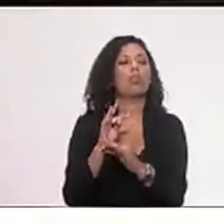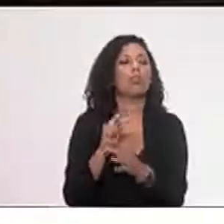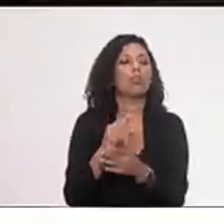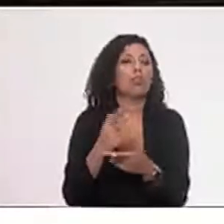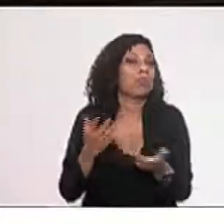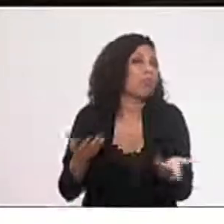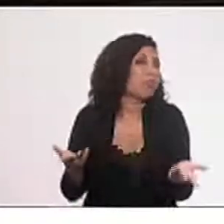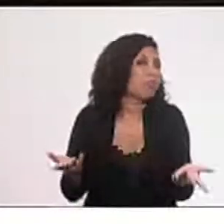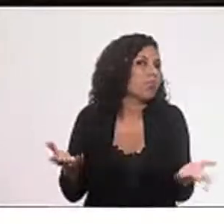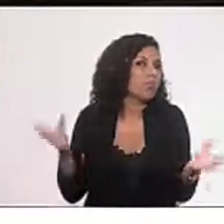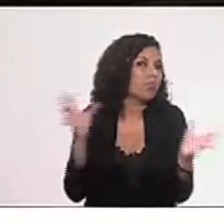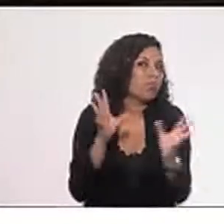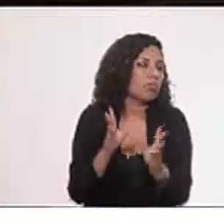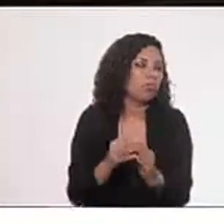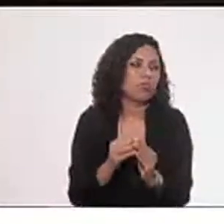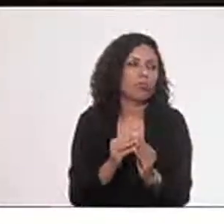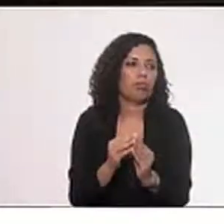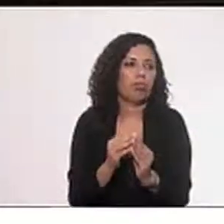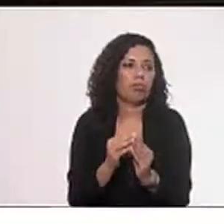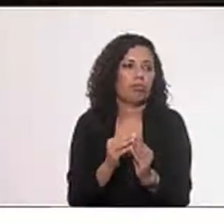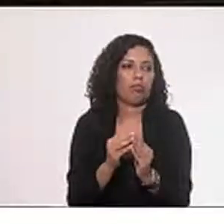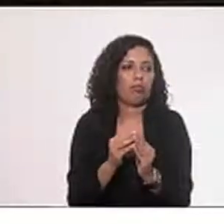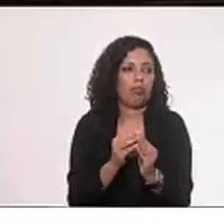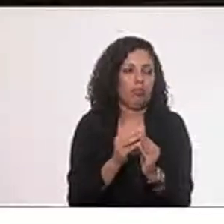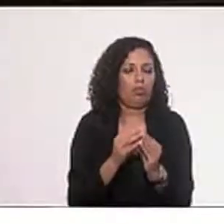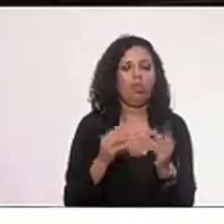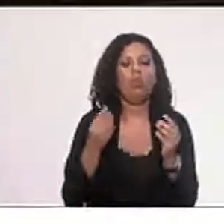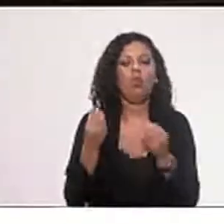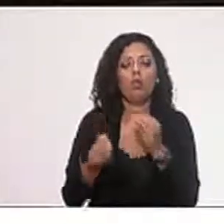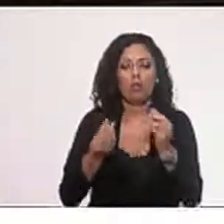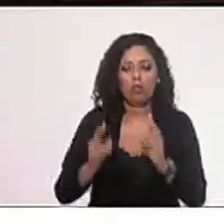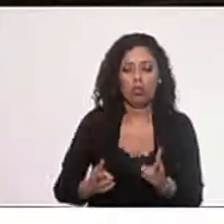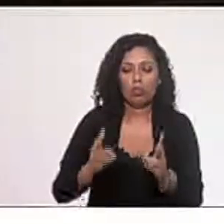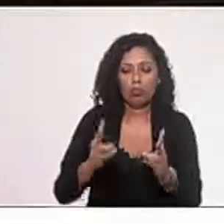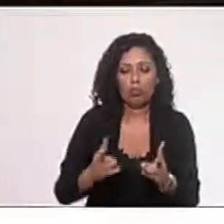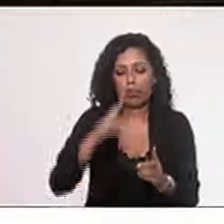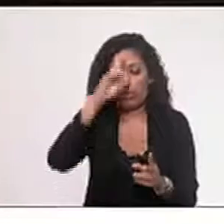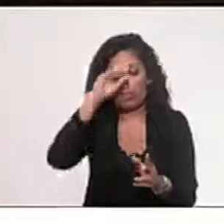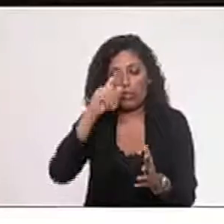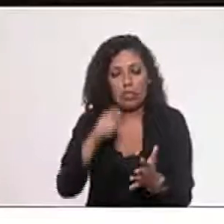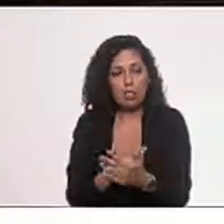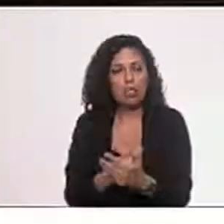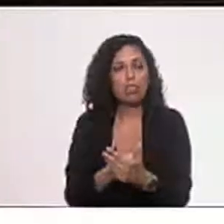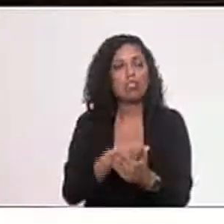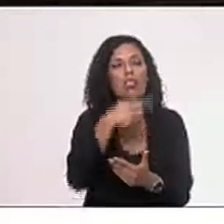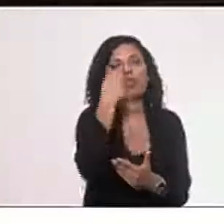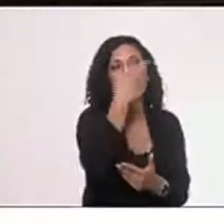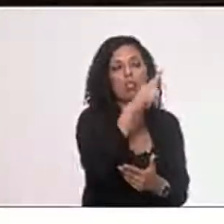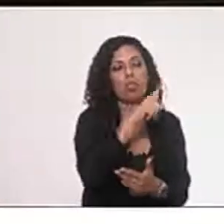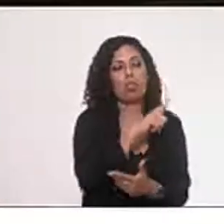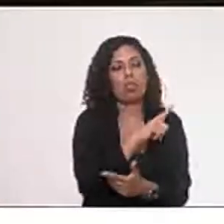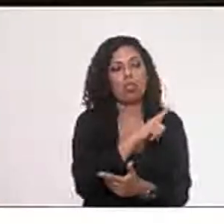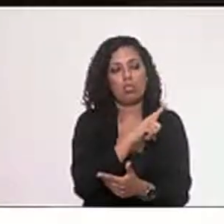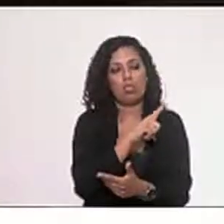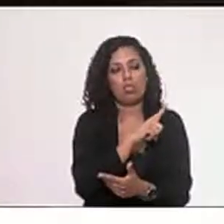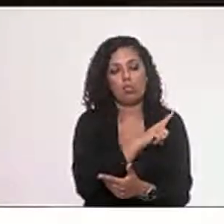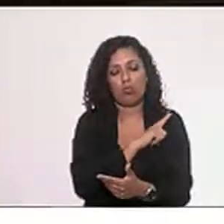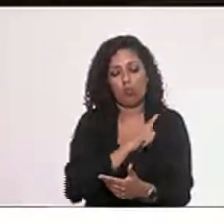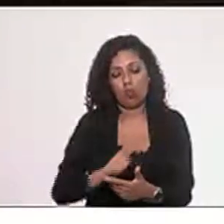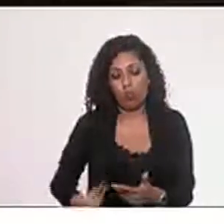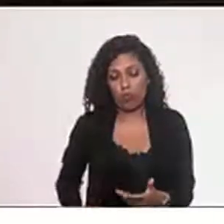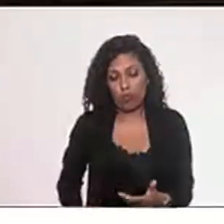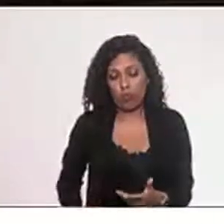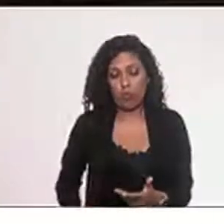seja a se manter esta decisão do governo obscurantismo